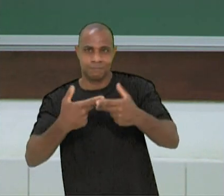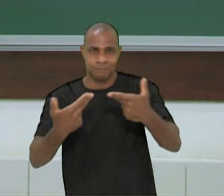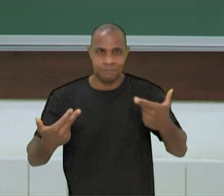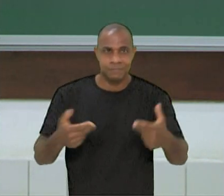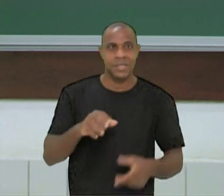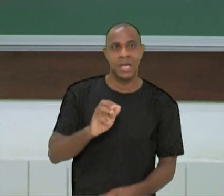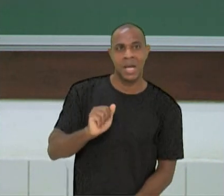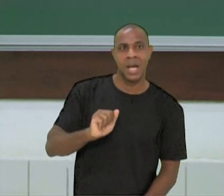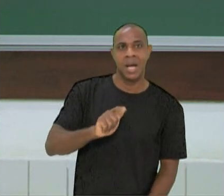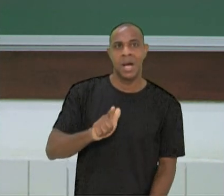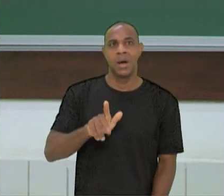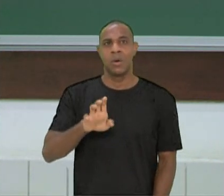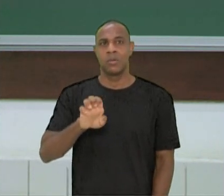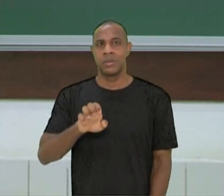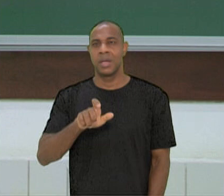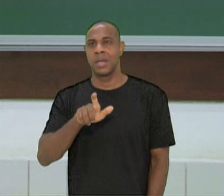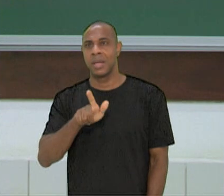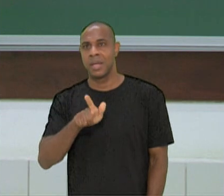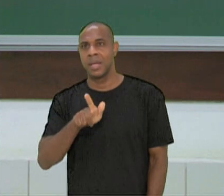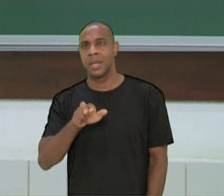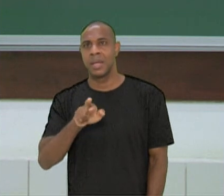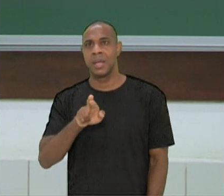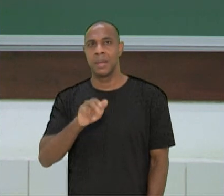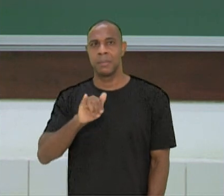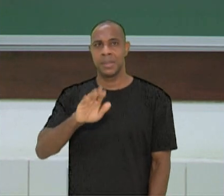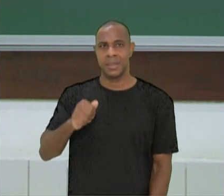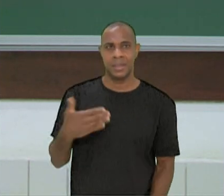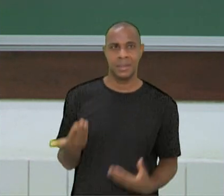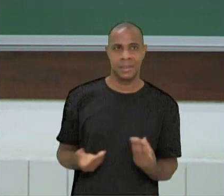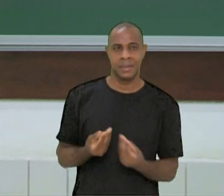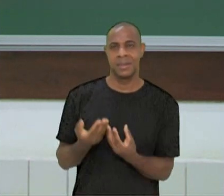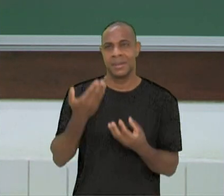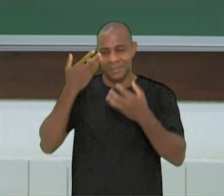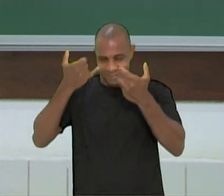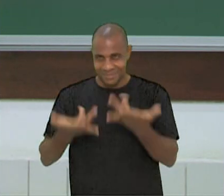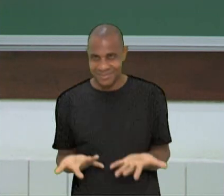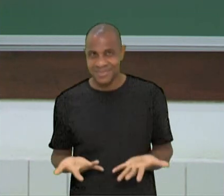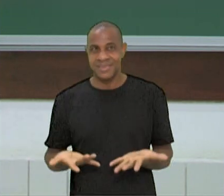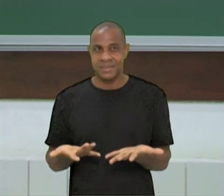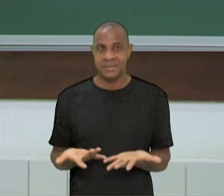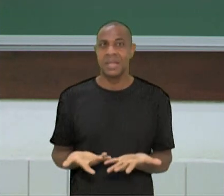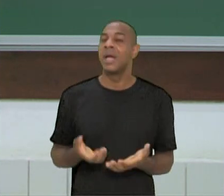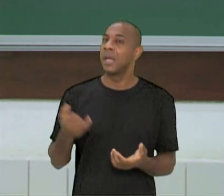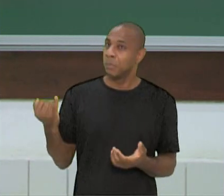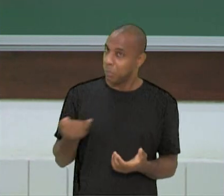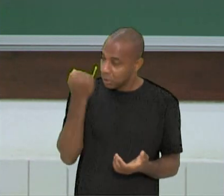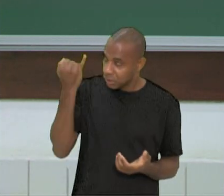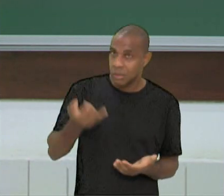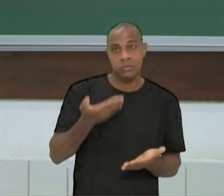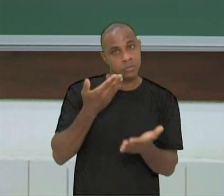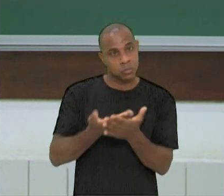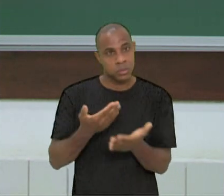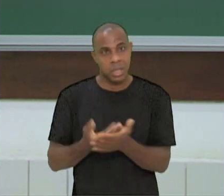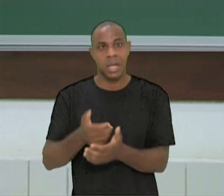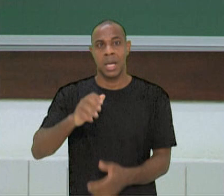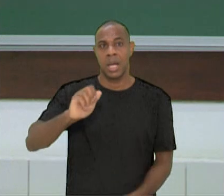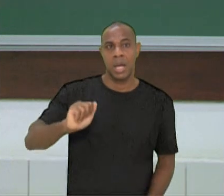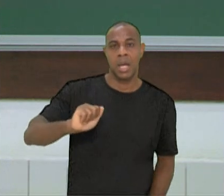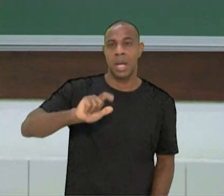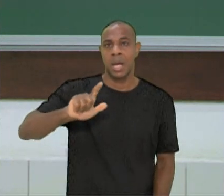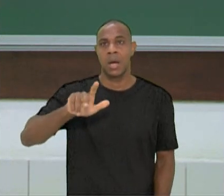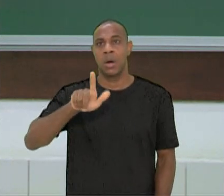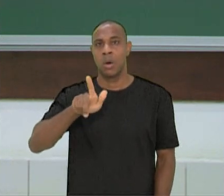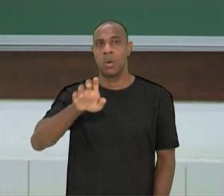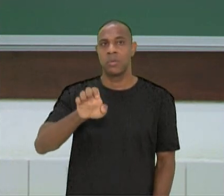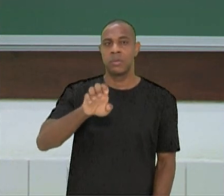parte é muito importante. Você precisa dessa parte para o nono ano, para o ensino médio, para a física, que é uma parte de ciências que